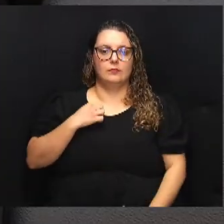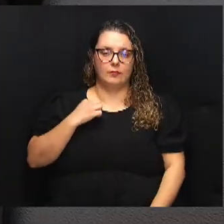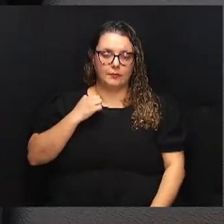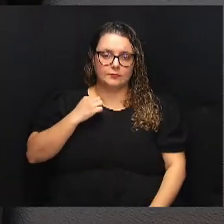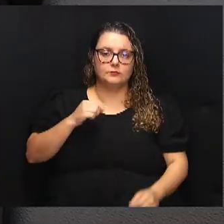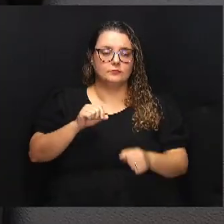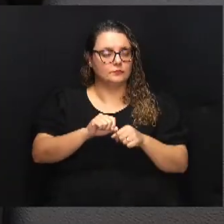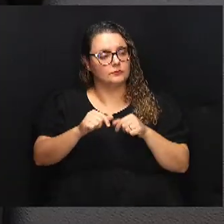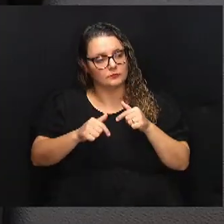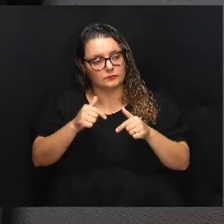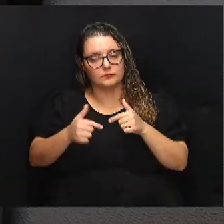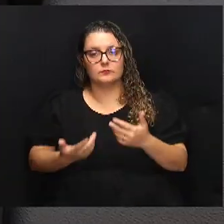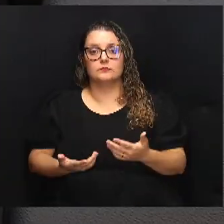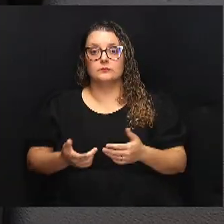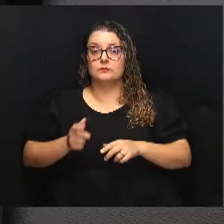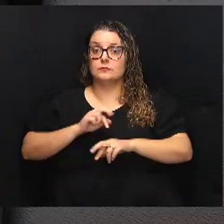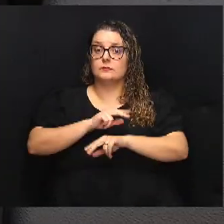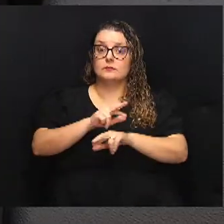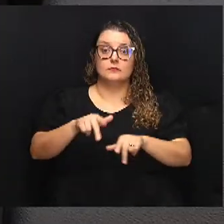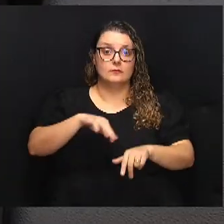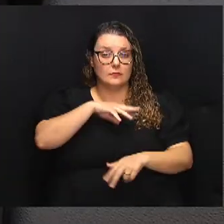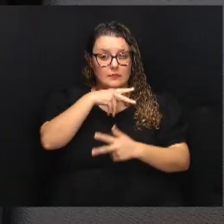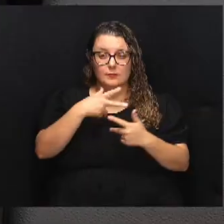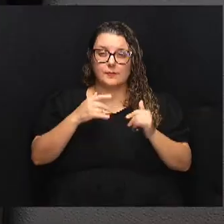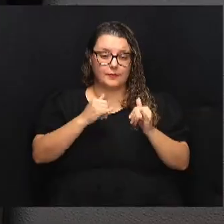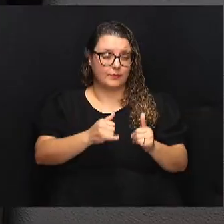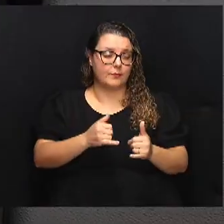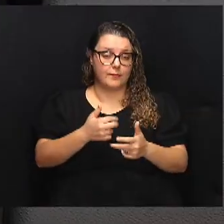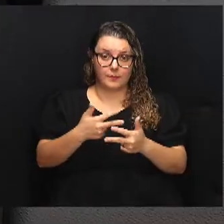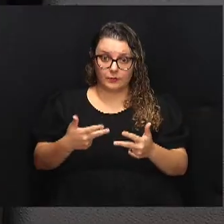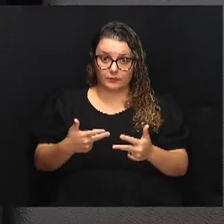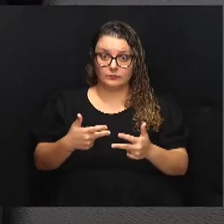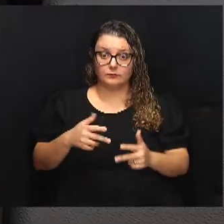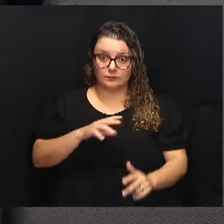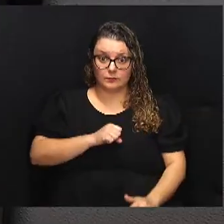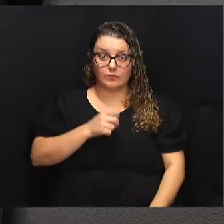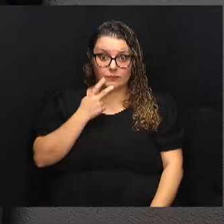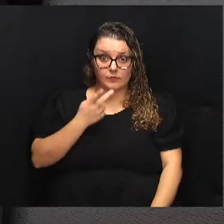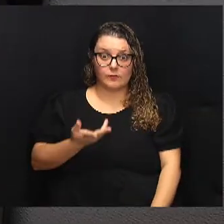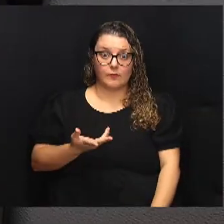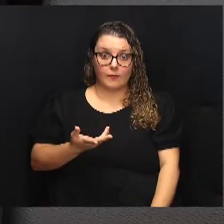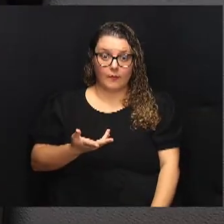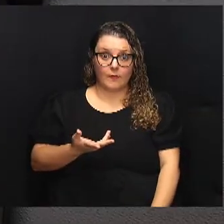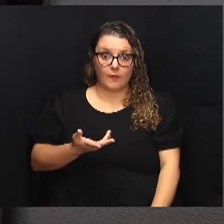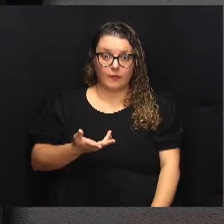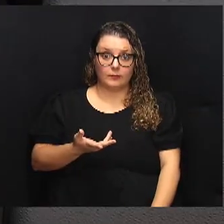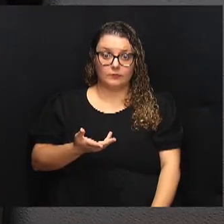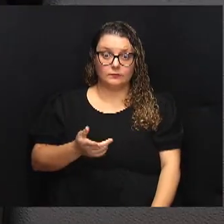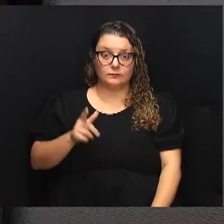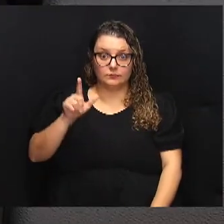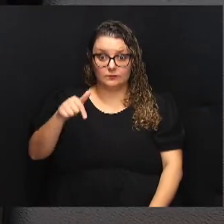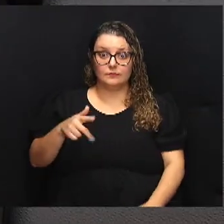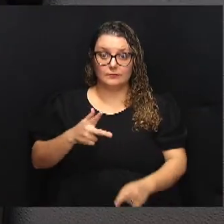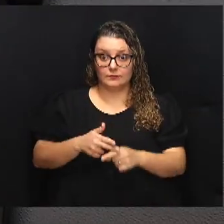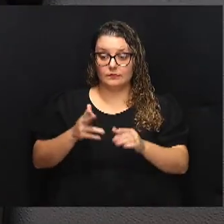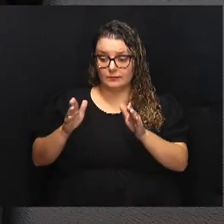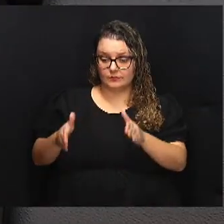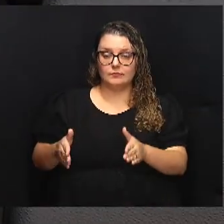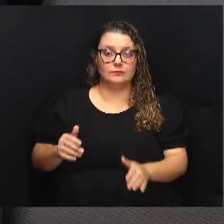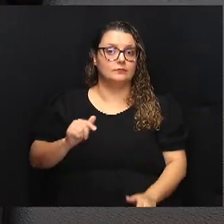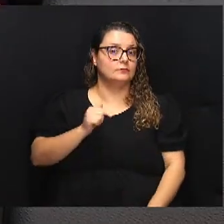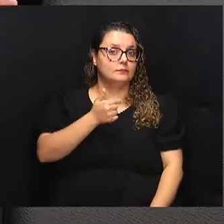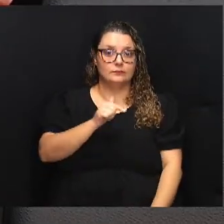esse trabalho. Tem muito animal abandonado. E uma coisa que eu gosto de ressaltar aqui, tem até depois fazer um corte, não